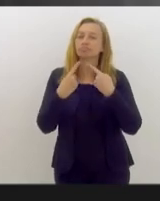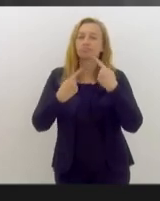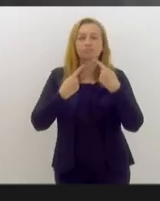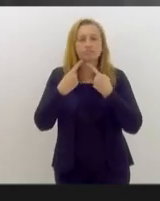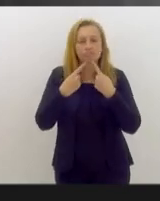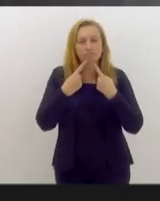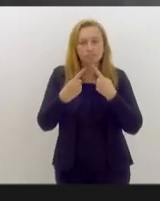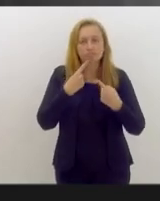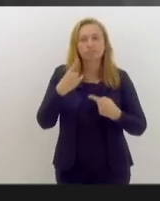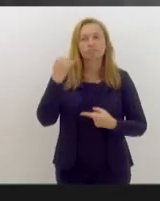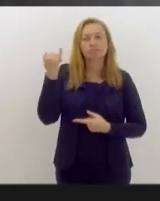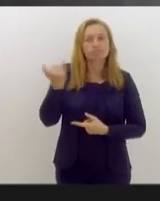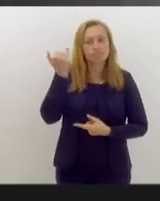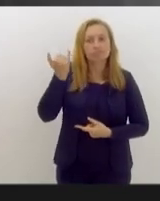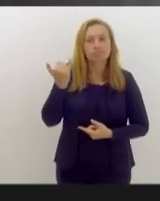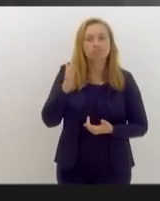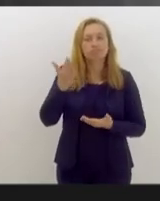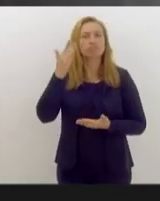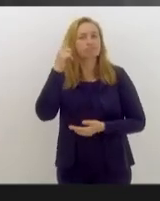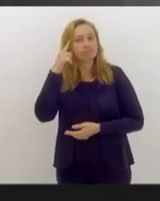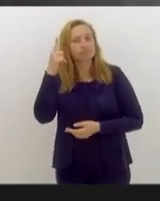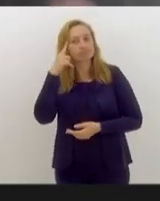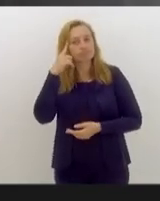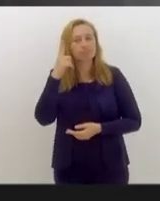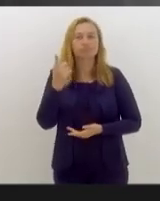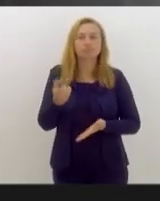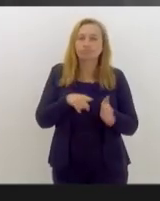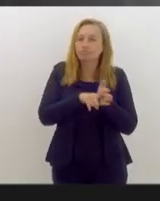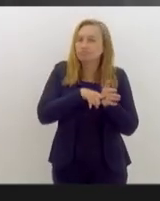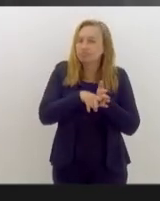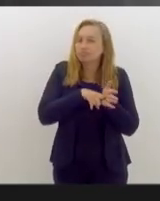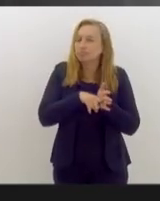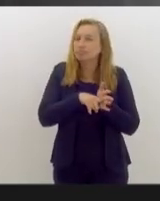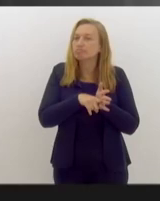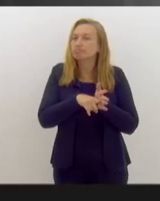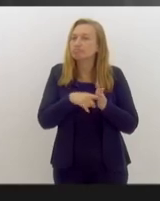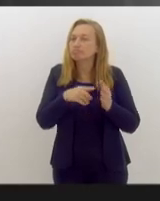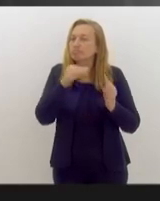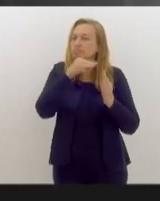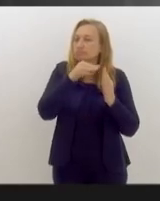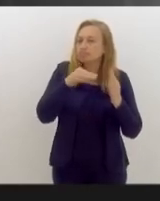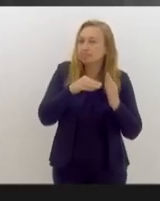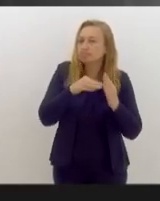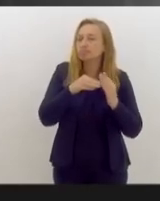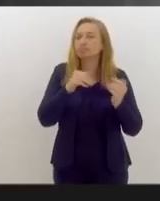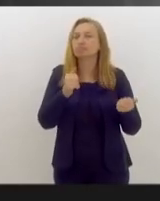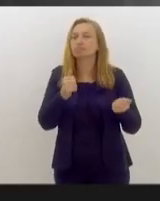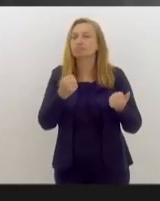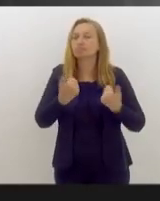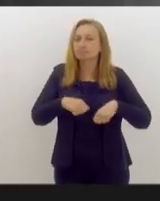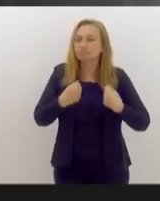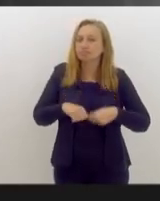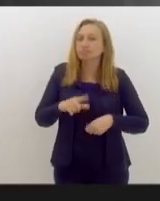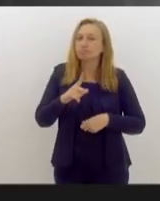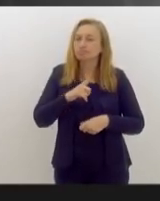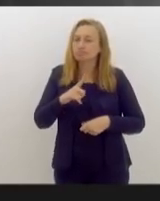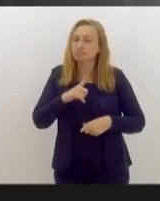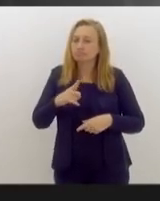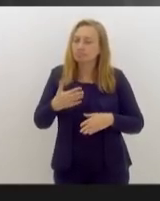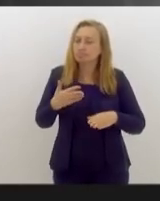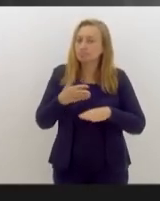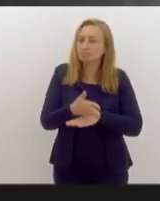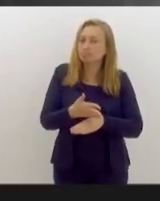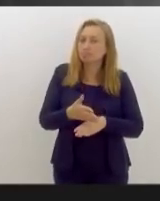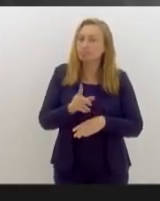é importante já começar a pensar, traçar os diagnósticos e, principalmente, as metas que deveriam ter sido alcançadas e que, como não